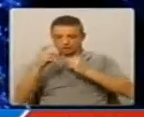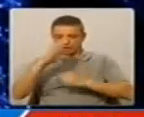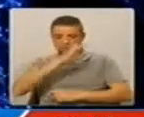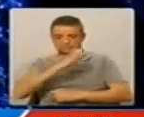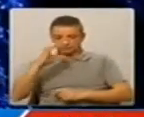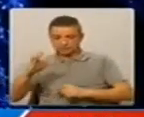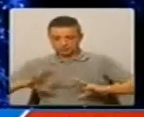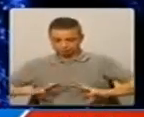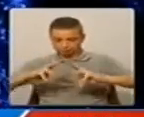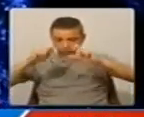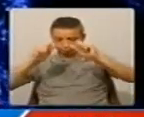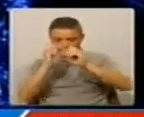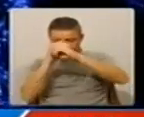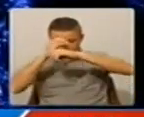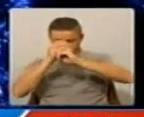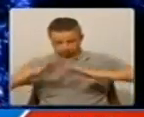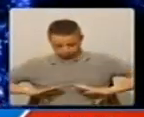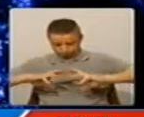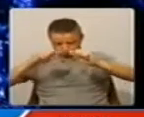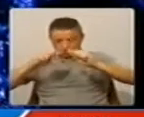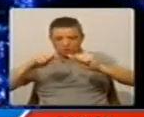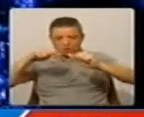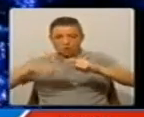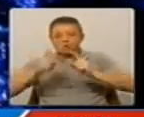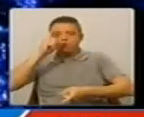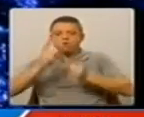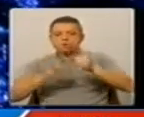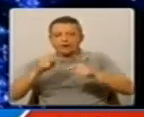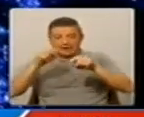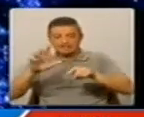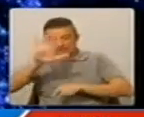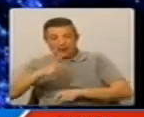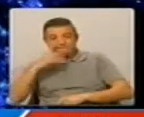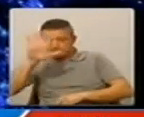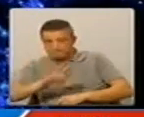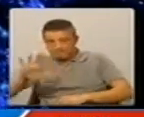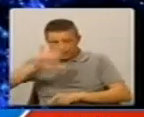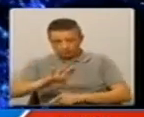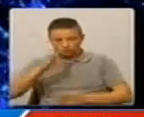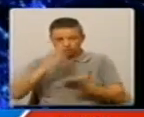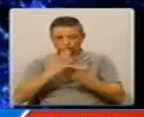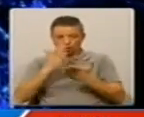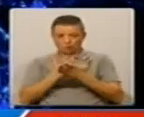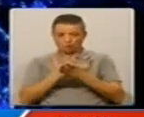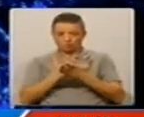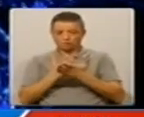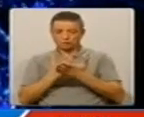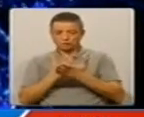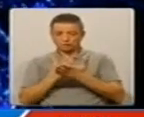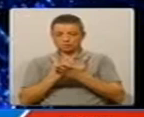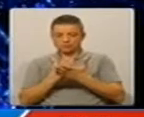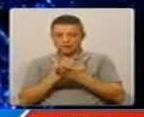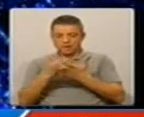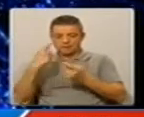os radiotelescópios evoluíram e o que é que nos contam hoje sobre o que são estes quasares? Estamos apenas e tão só perante os corpos